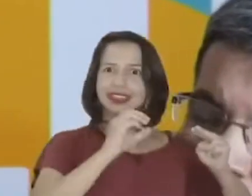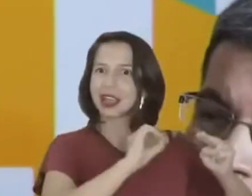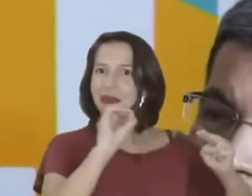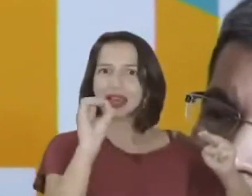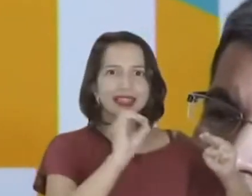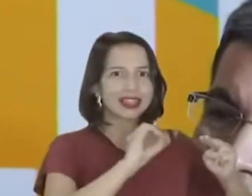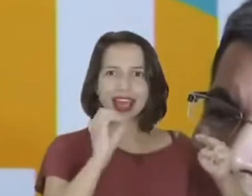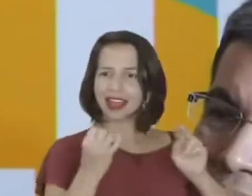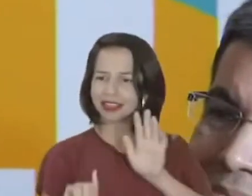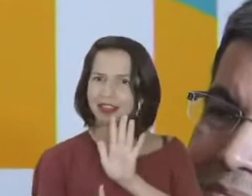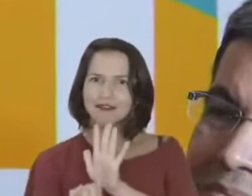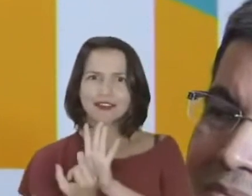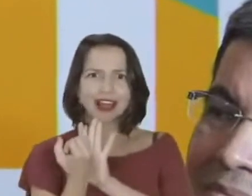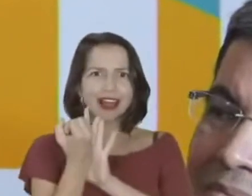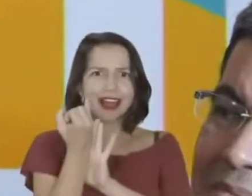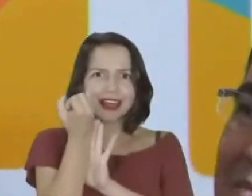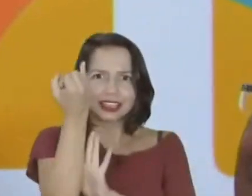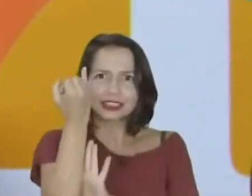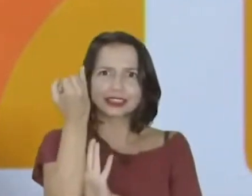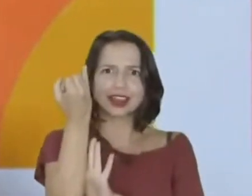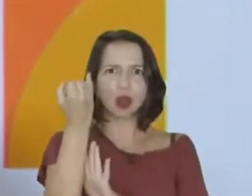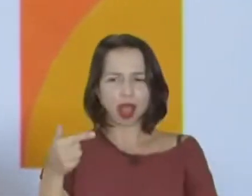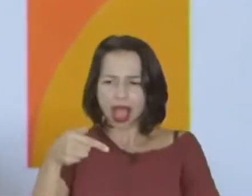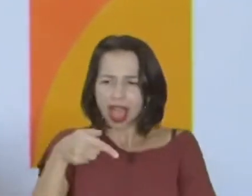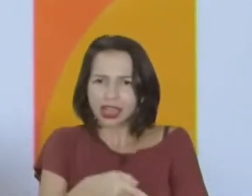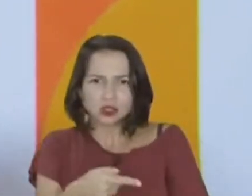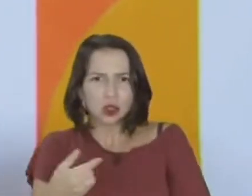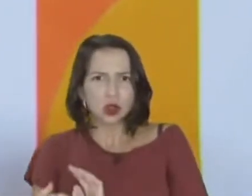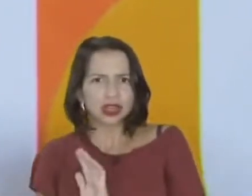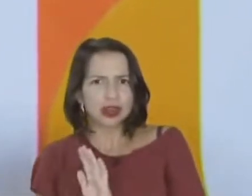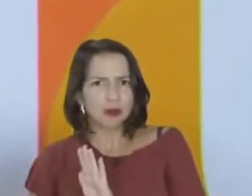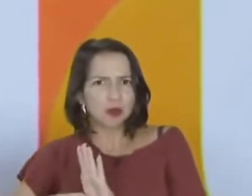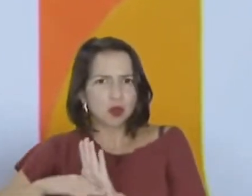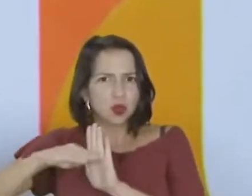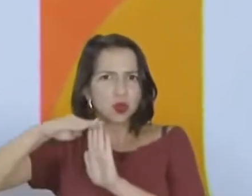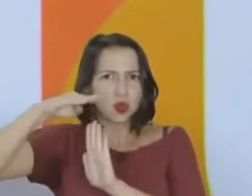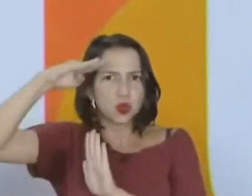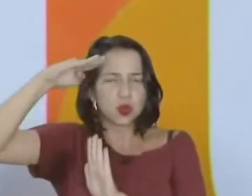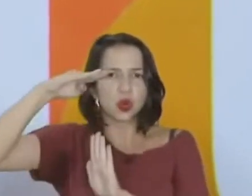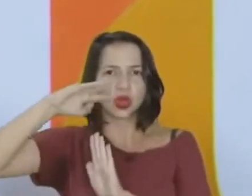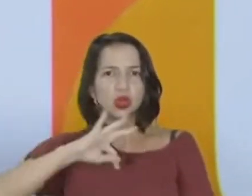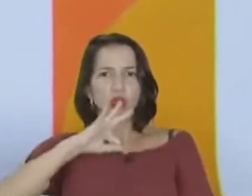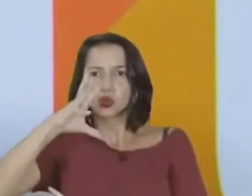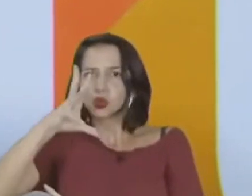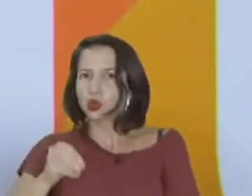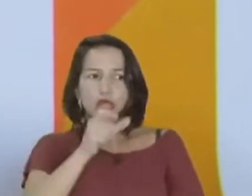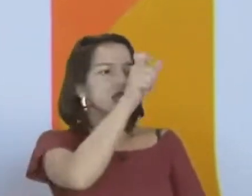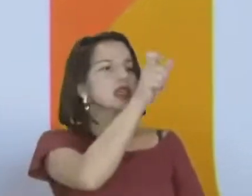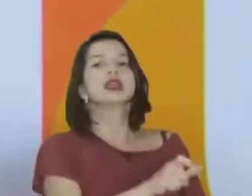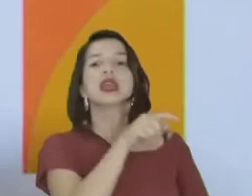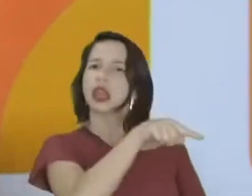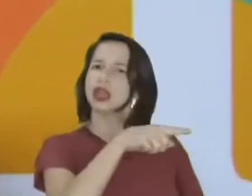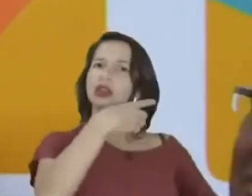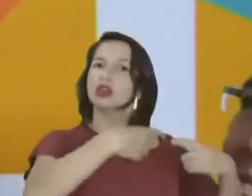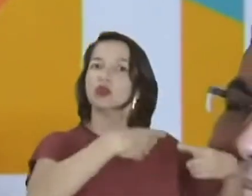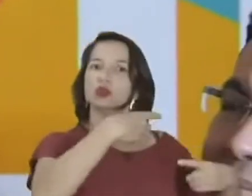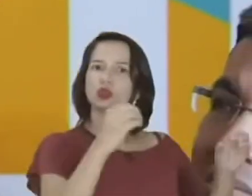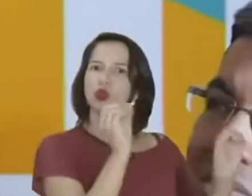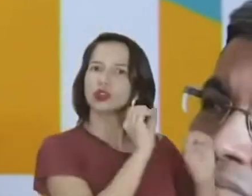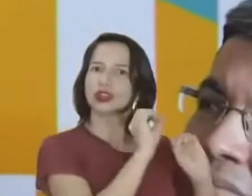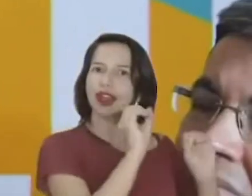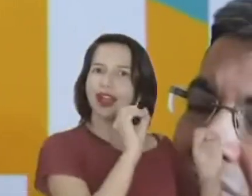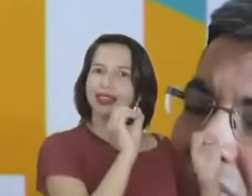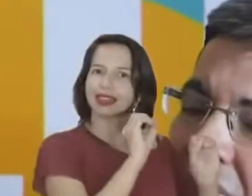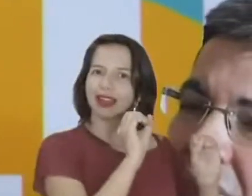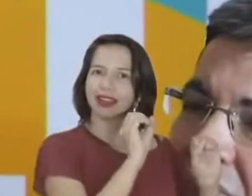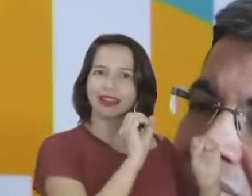é autossuficiente. E ele não discute esse assunto, porque ele vive de mentiras. Ele foi eleito presidente com